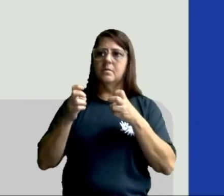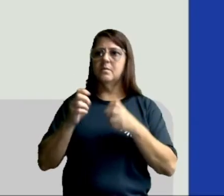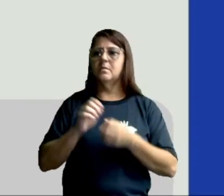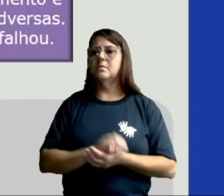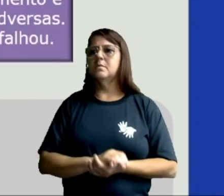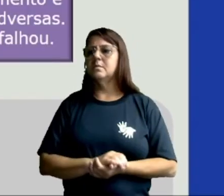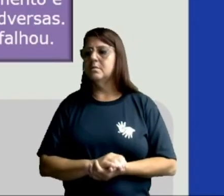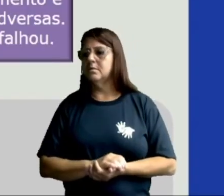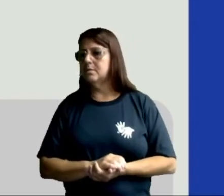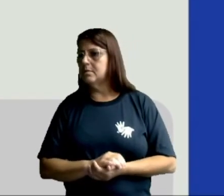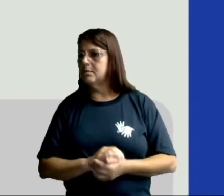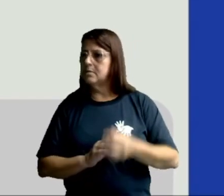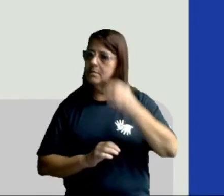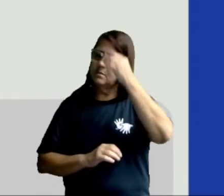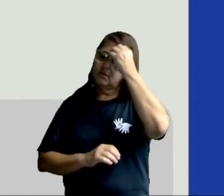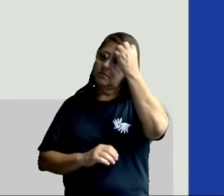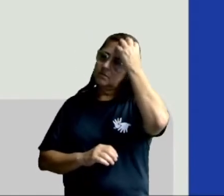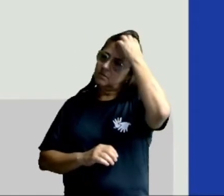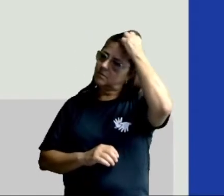que,